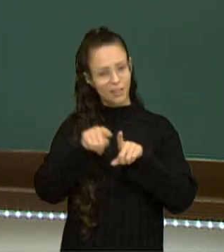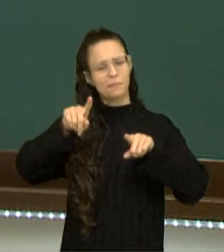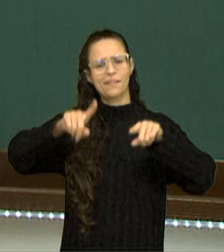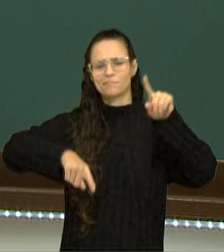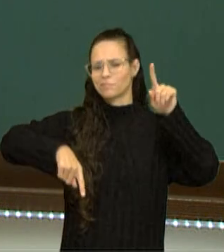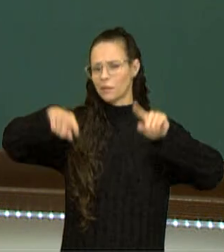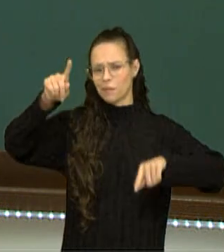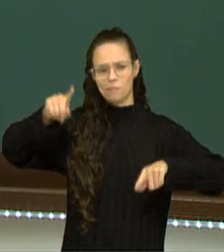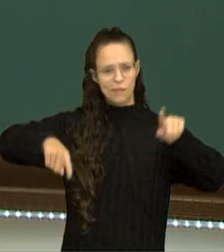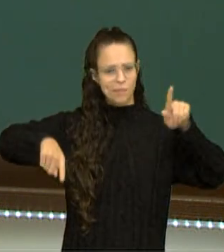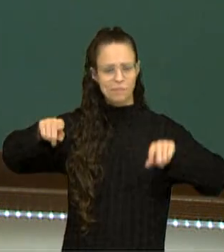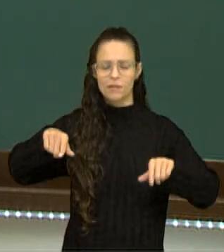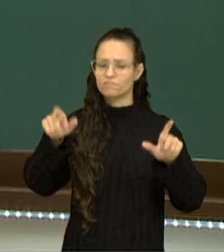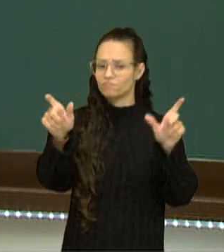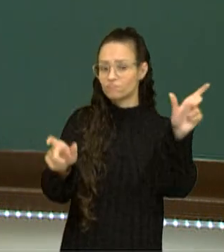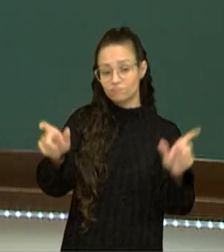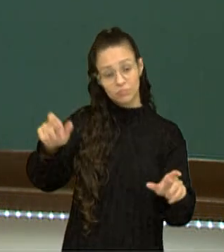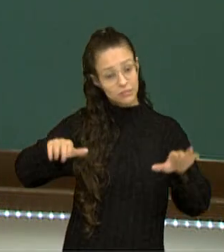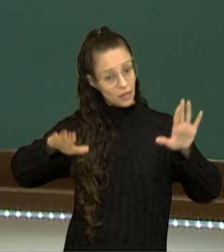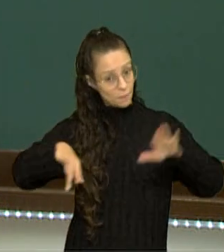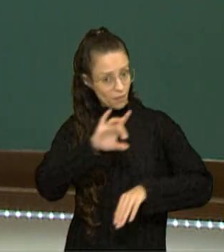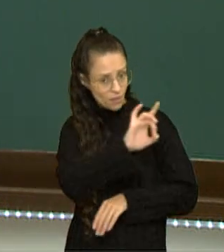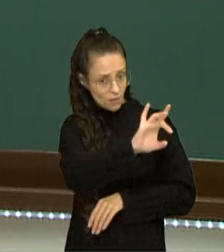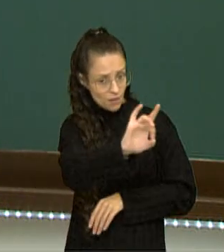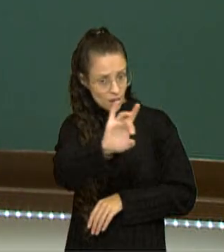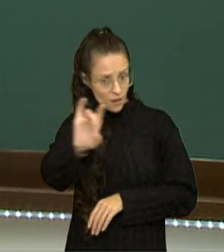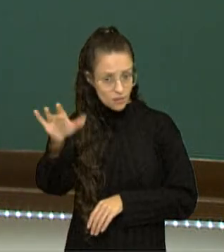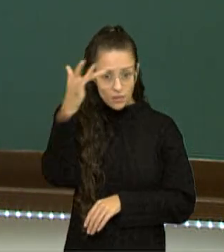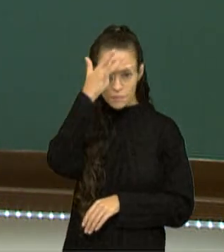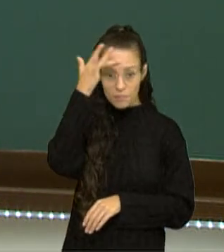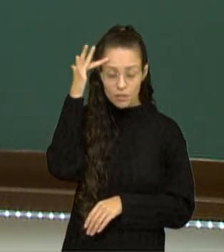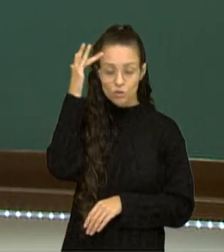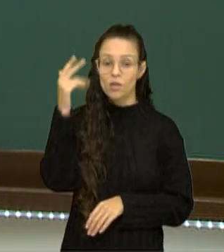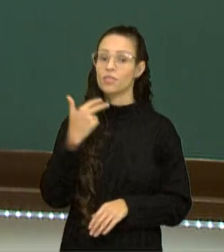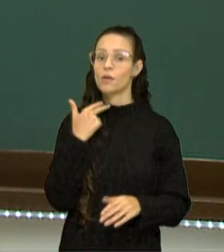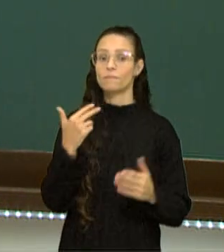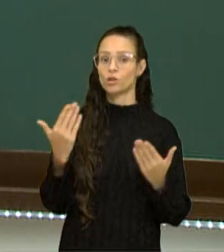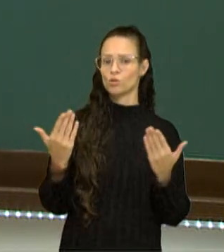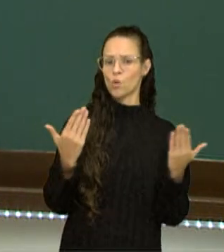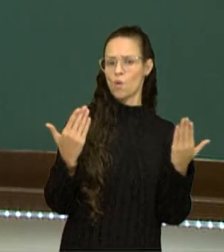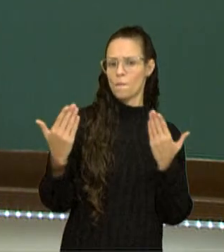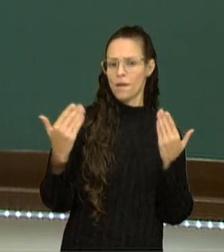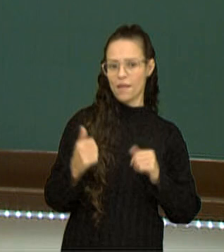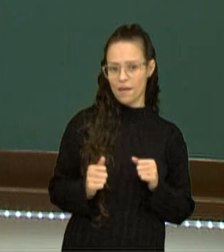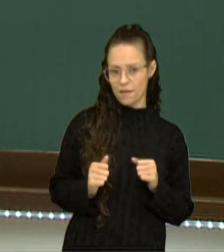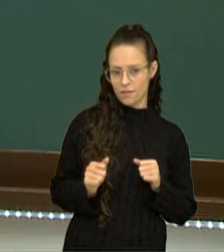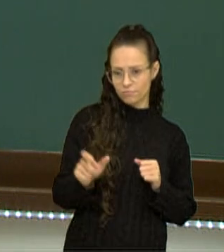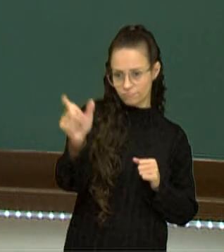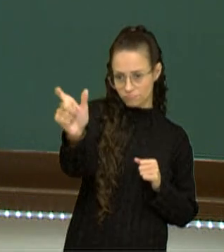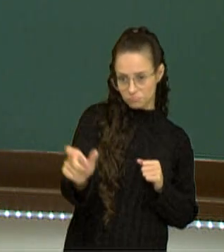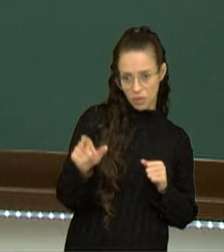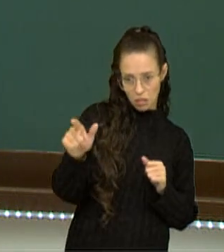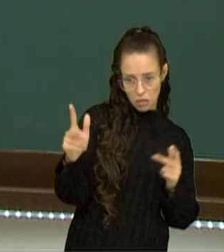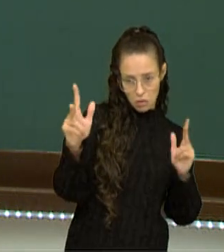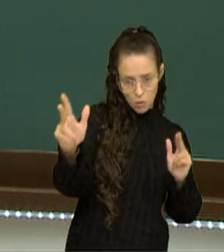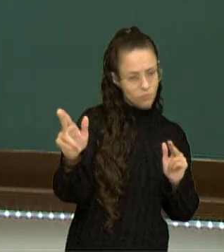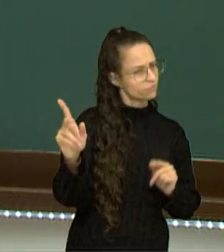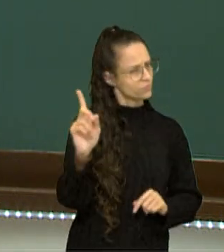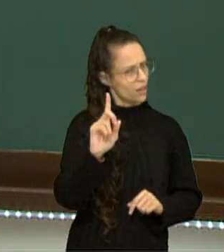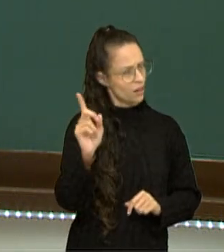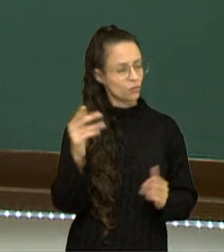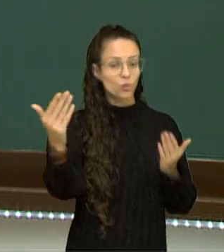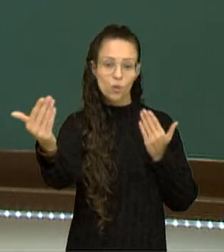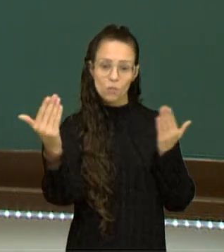também muda de pessoa para pessoa. Não podemos nos comparar, ninguém é igual ao outro, tá? O que a